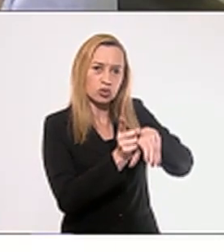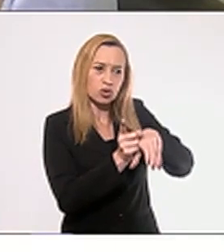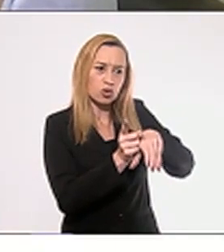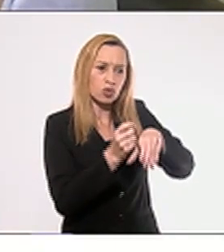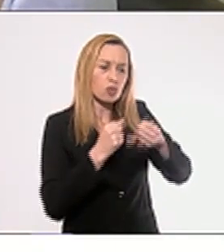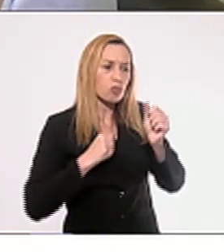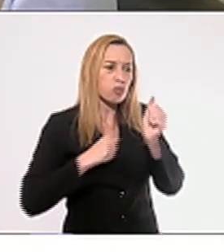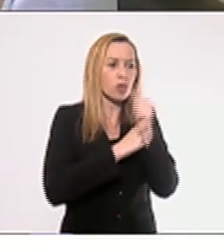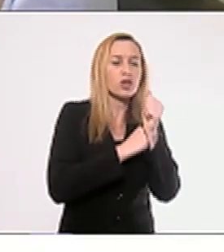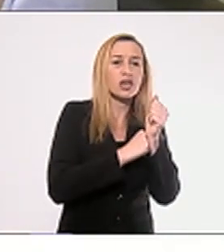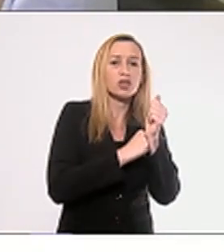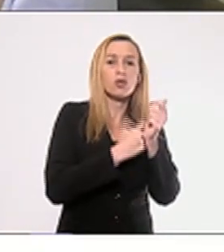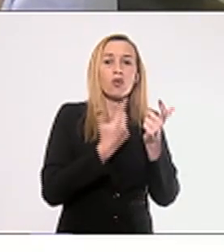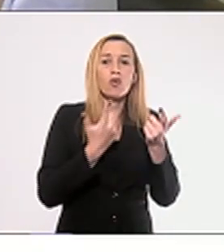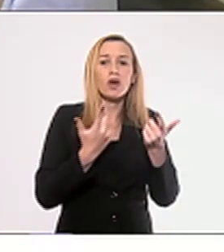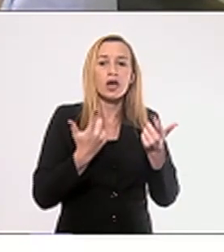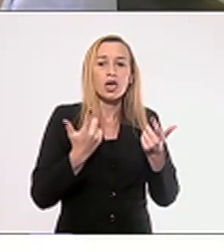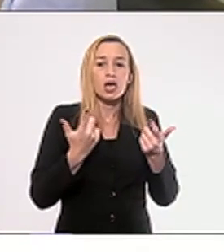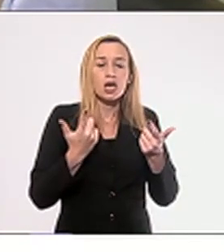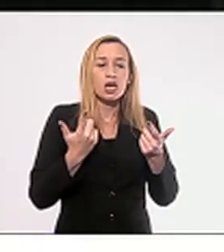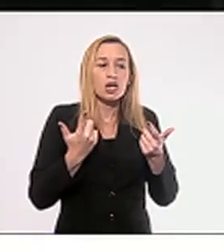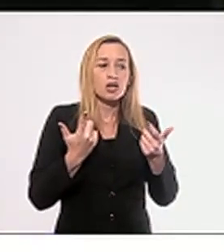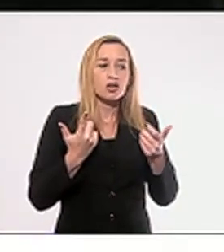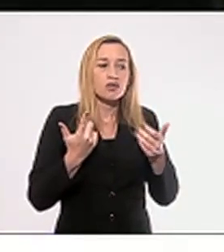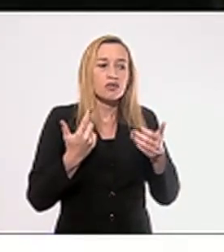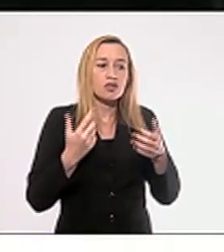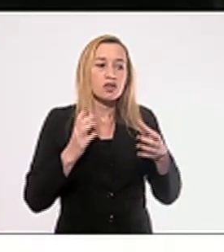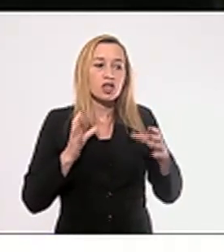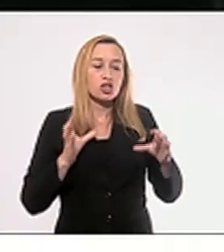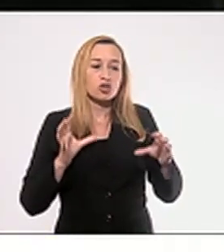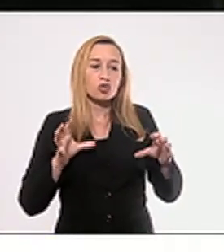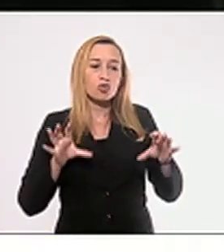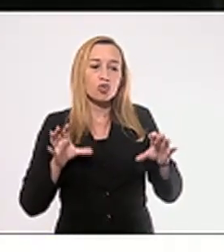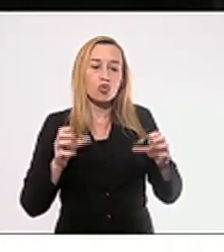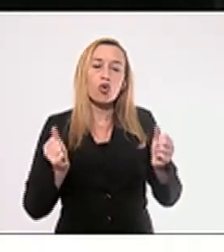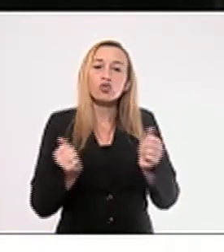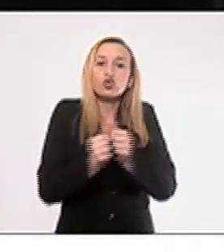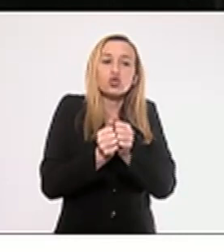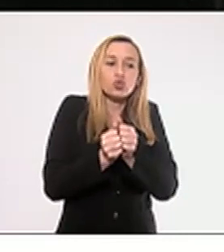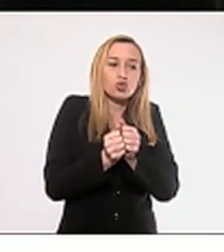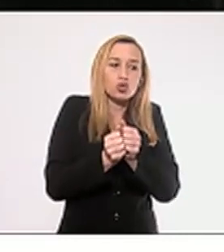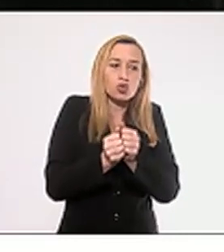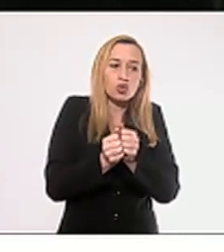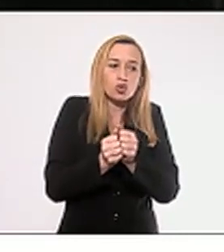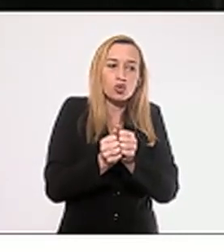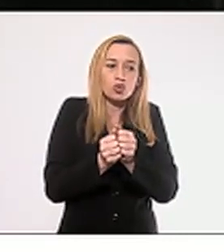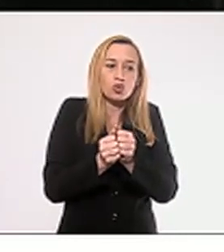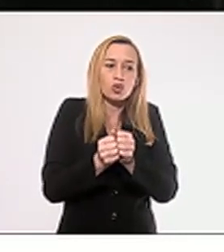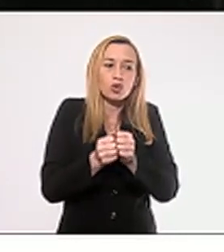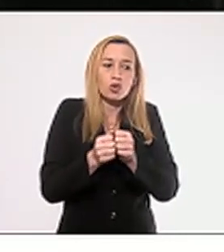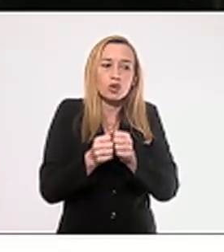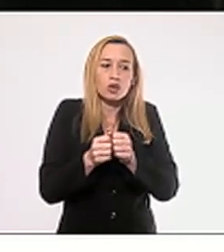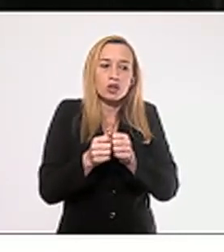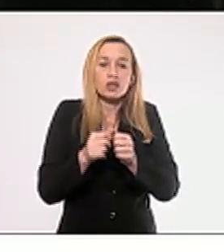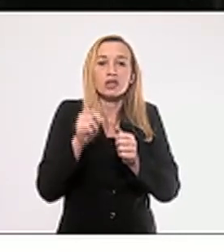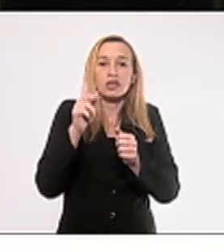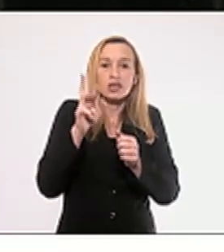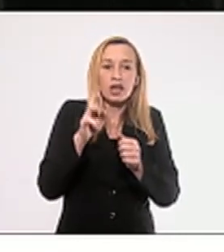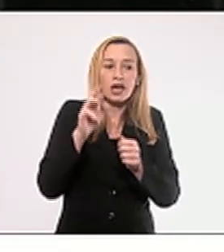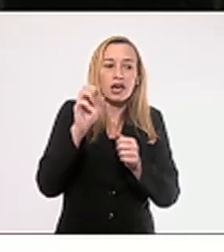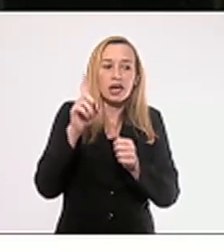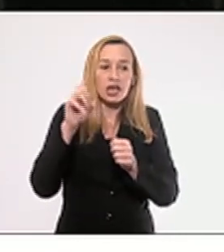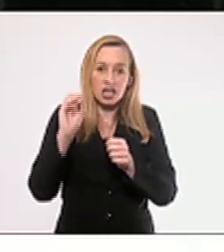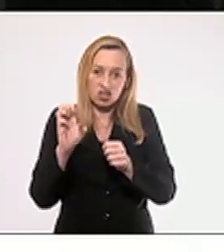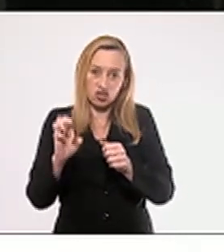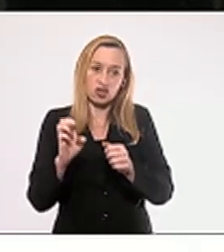ele acaba fazendo parte do conjunto hidrômetro, né? Não, é na rede mesmo. Na